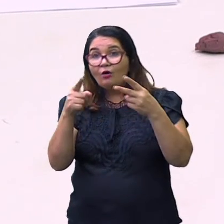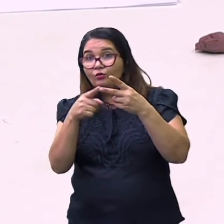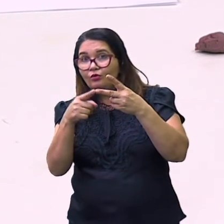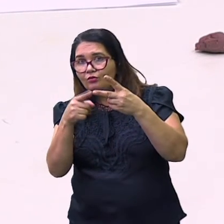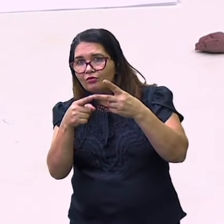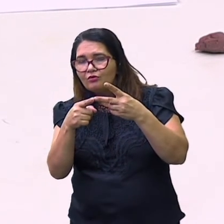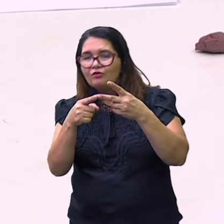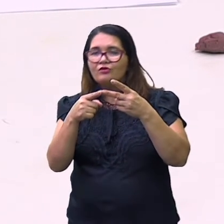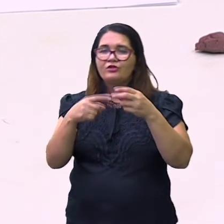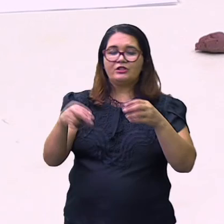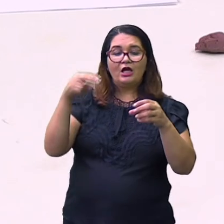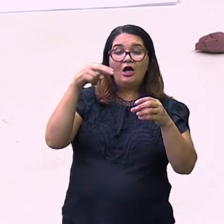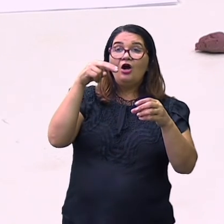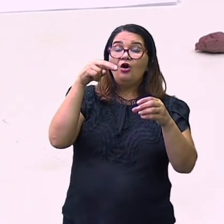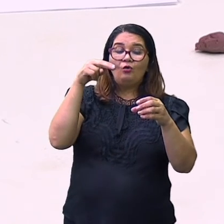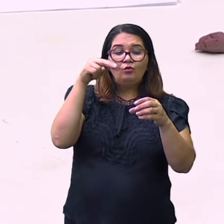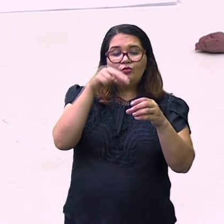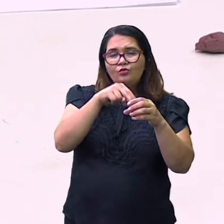retículo,